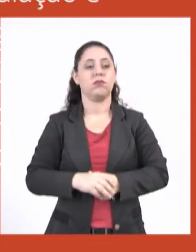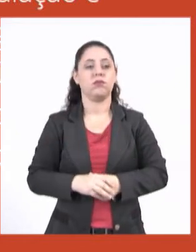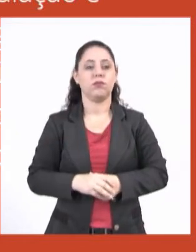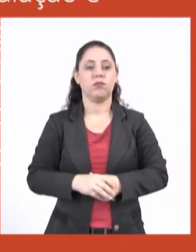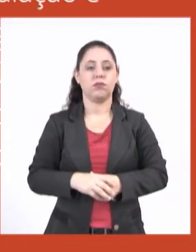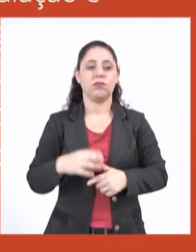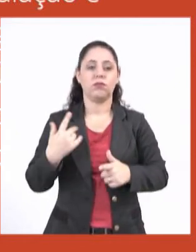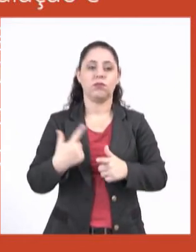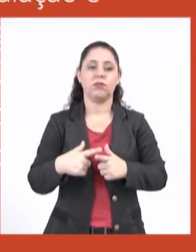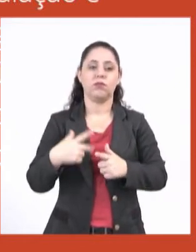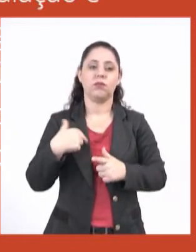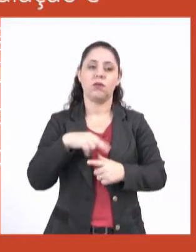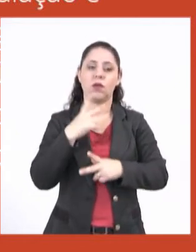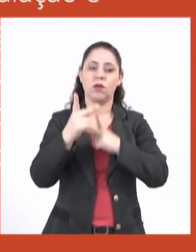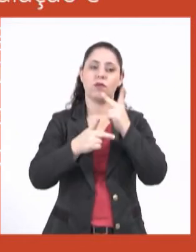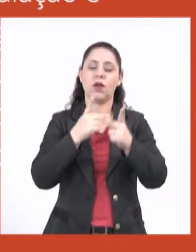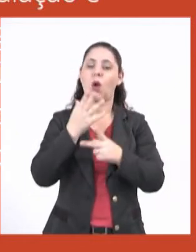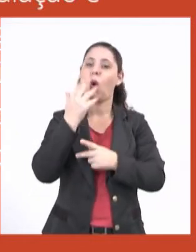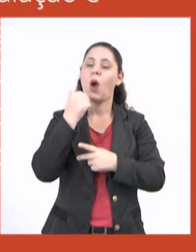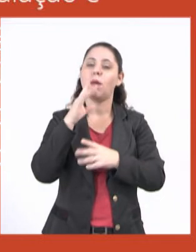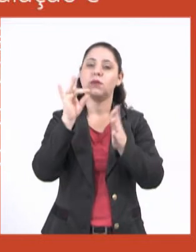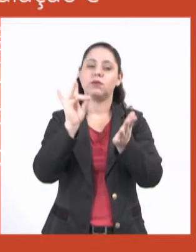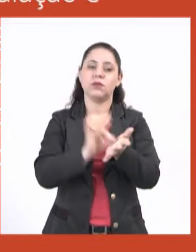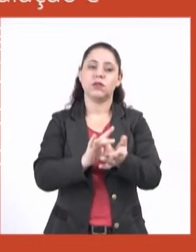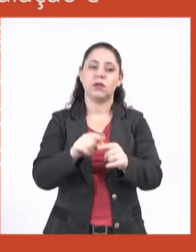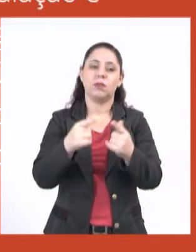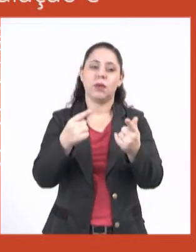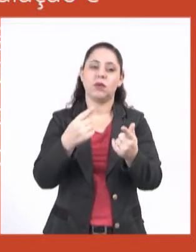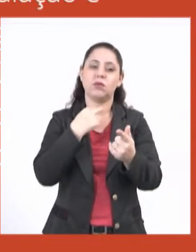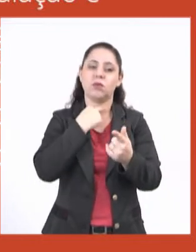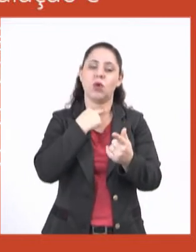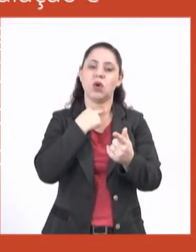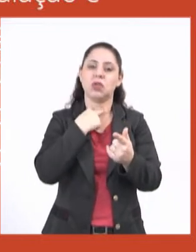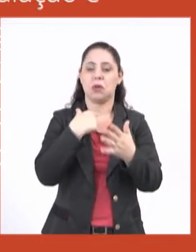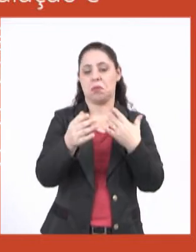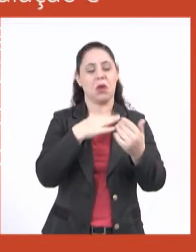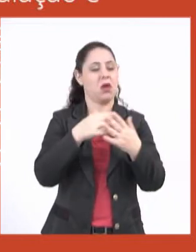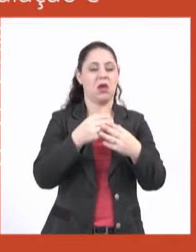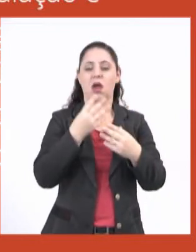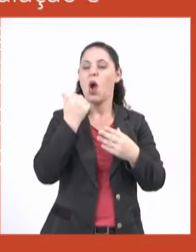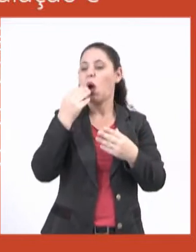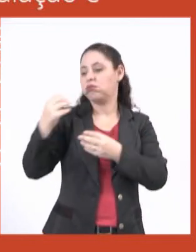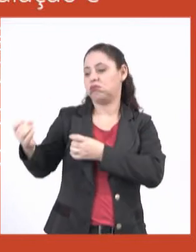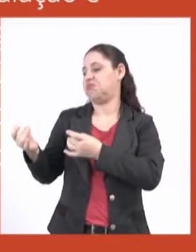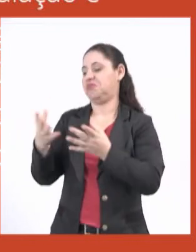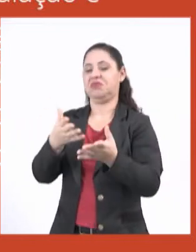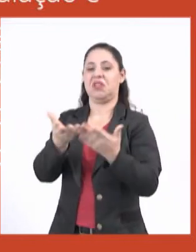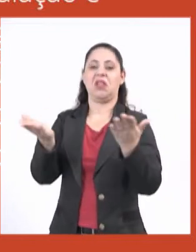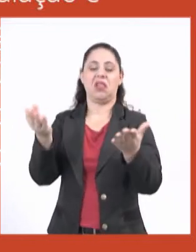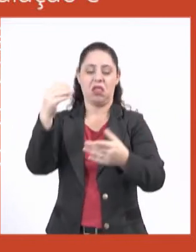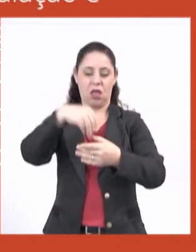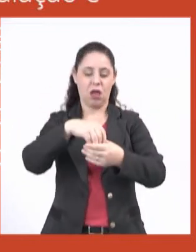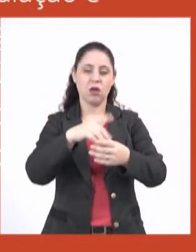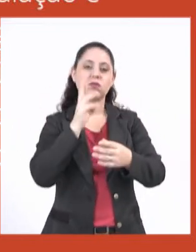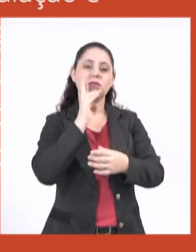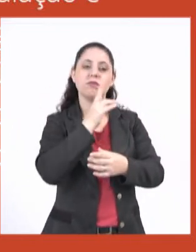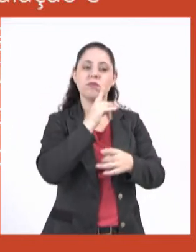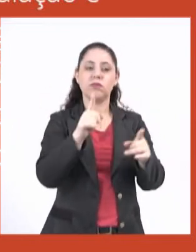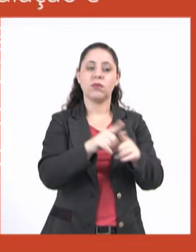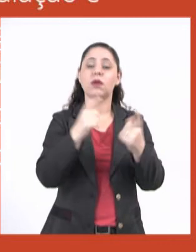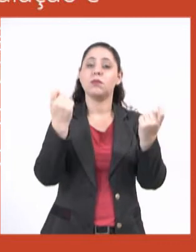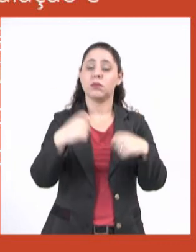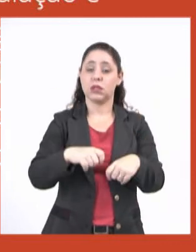povo? Porque a gente tem que falar aí de comida de verdade, a gente não pode oferecer qualquer tipo de alimentação dentro desses restaurantes. Além dela